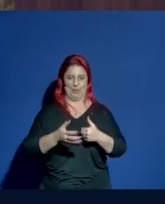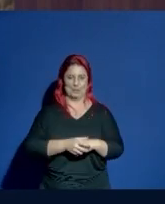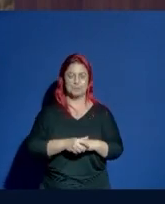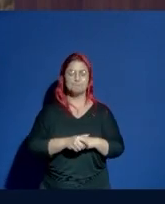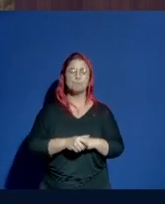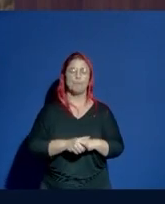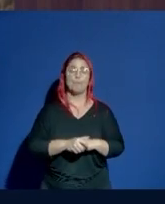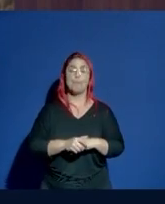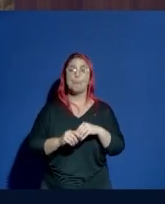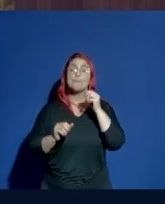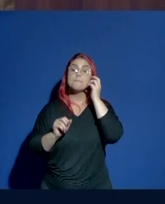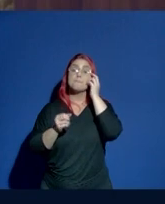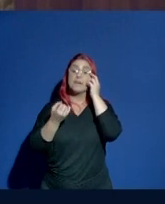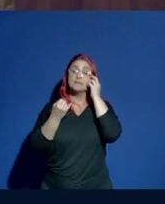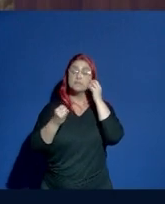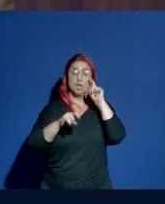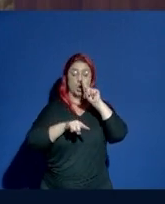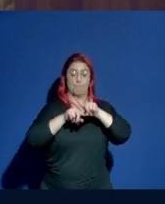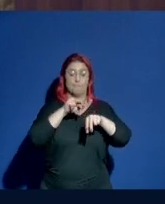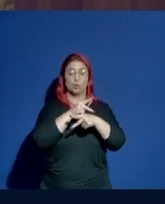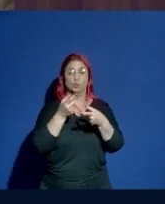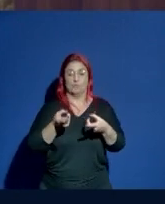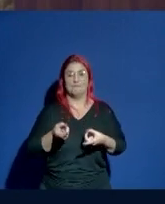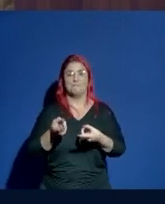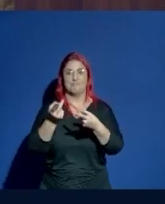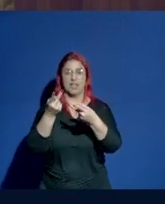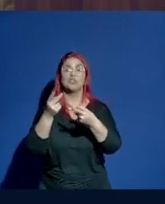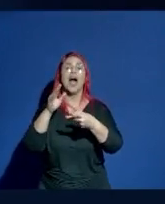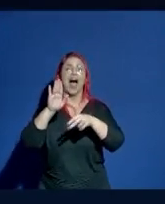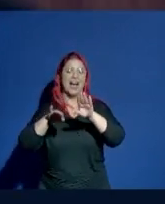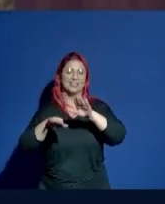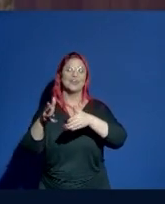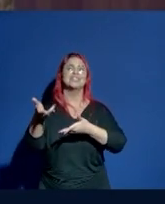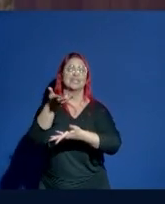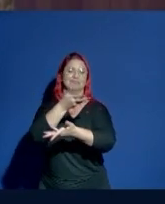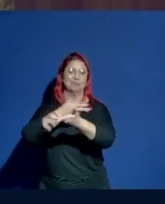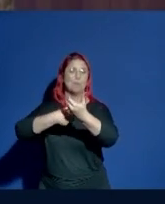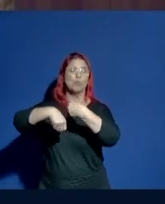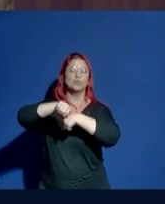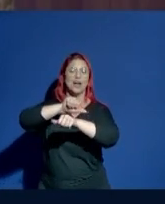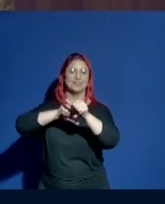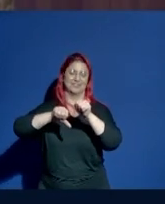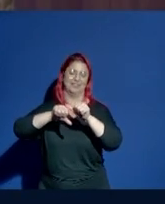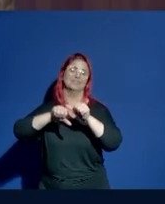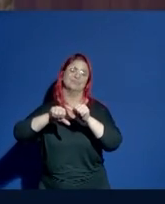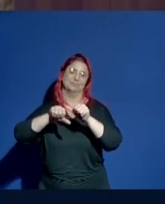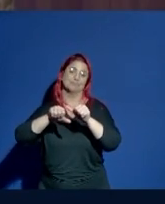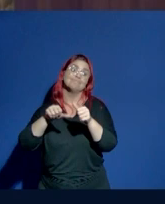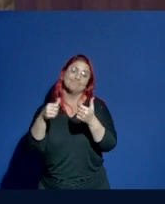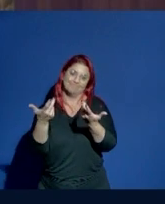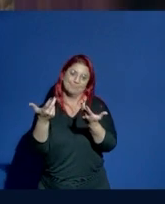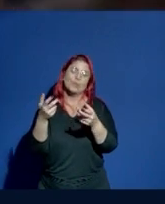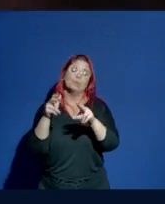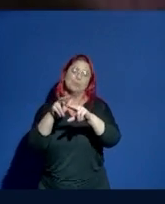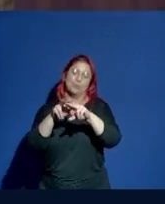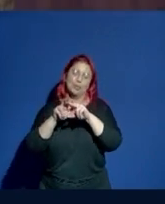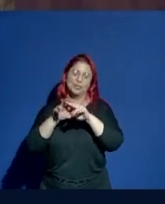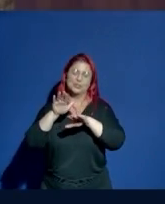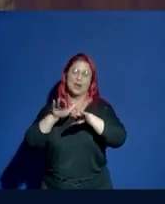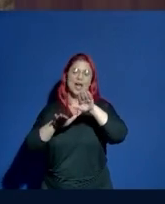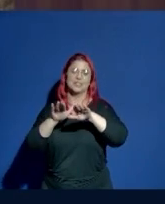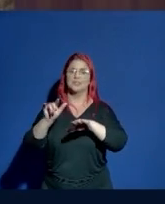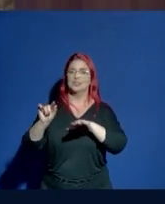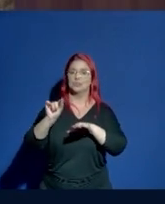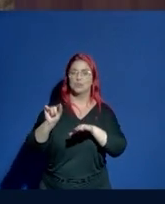quando a gente coloca esse produto a campo, ele sofre diversas interações com diversos outros produtos, isso vai dentro de uma mesma cauda de aplicação,